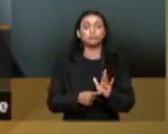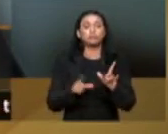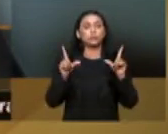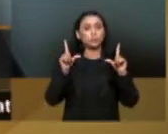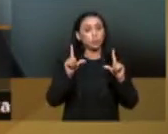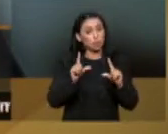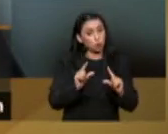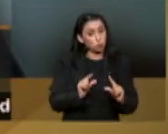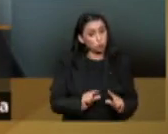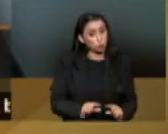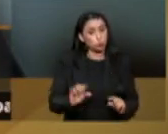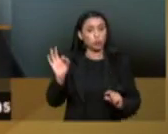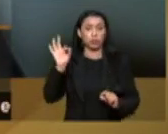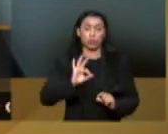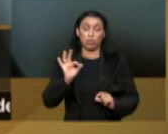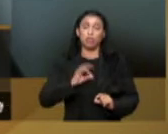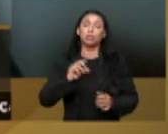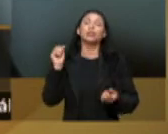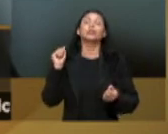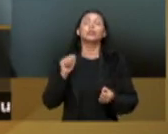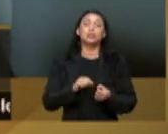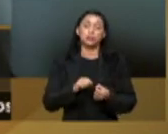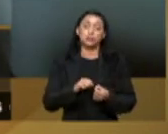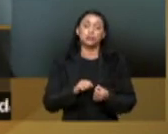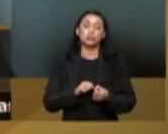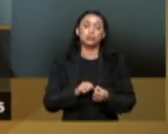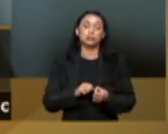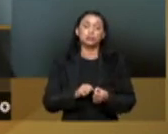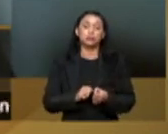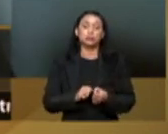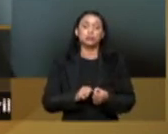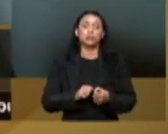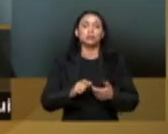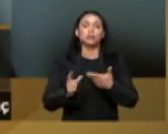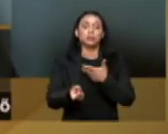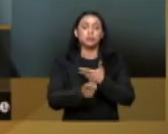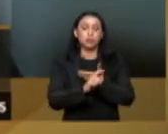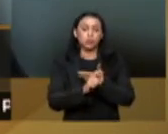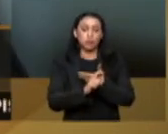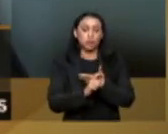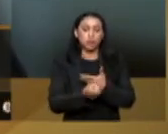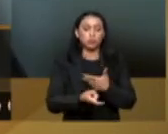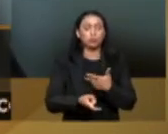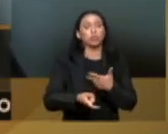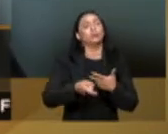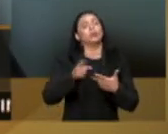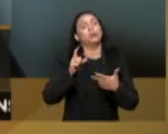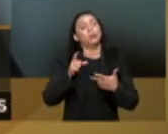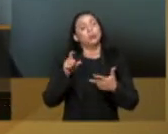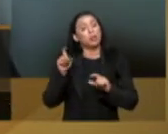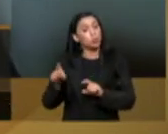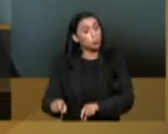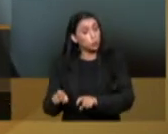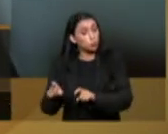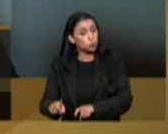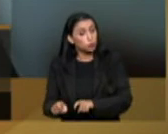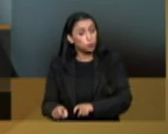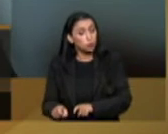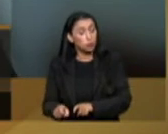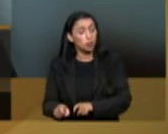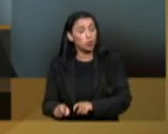de alíquotas estabelecidos pelo Poder Executivo para o produtor e